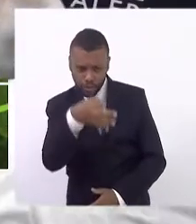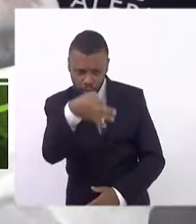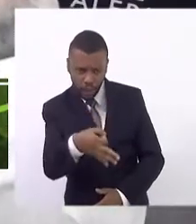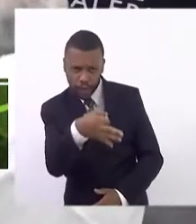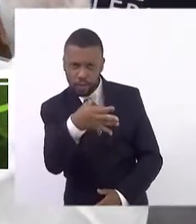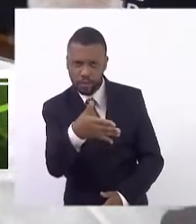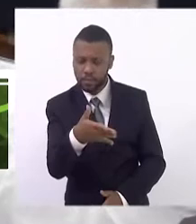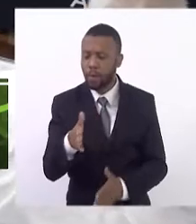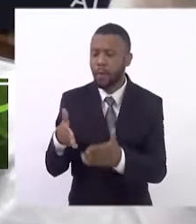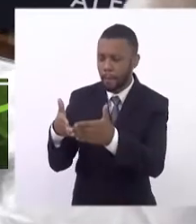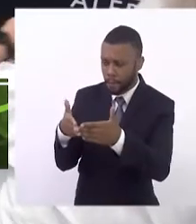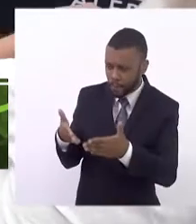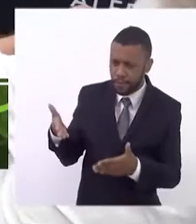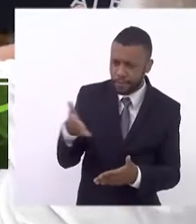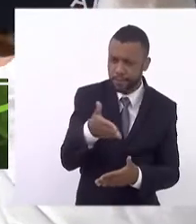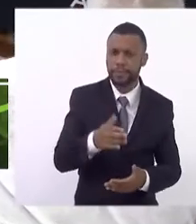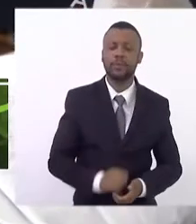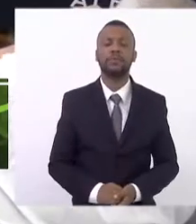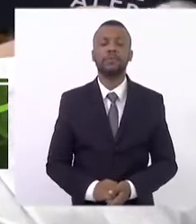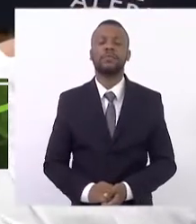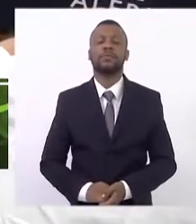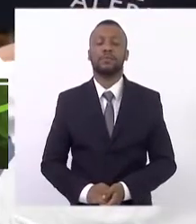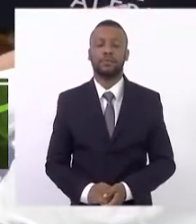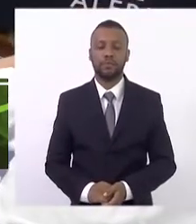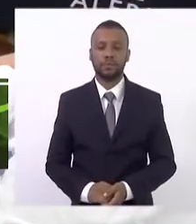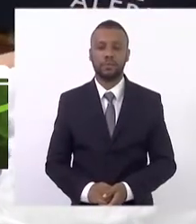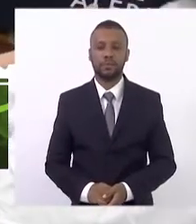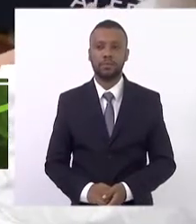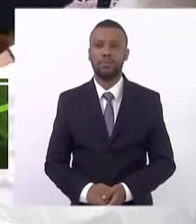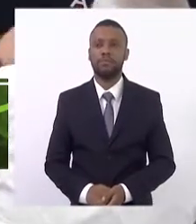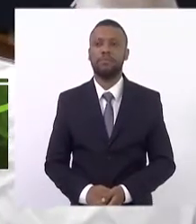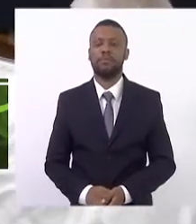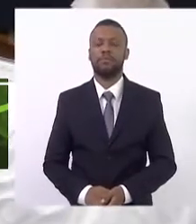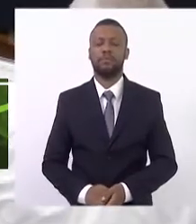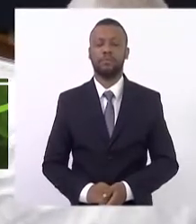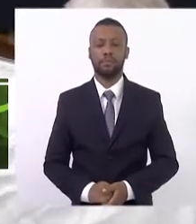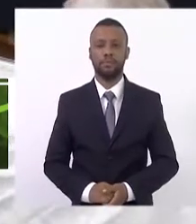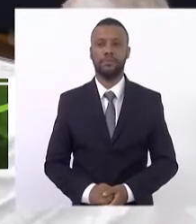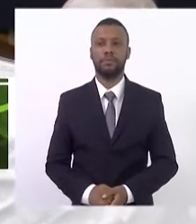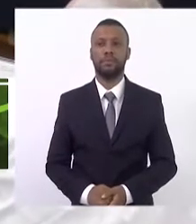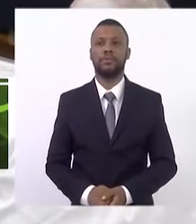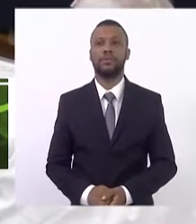doutor Claudino. Onde é que liga aqui? Bom, já.